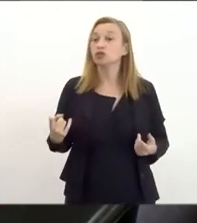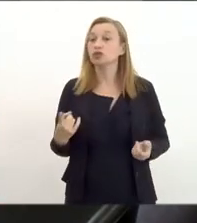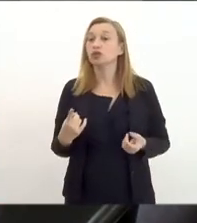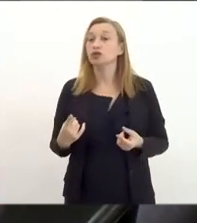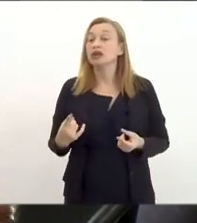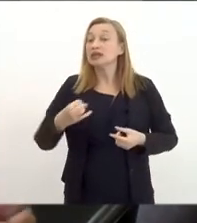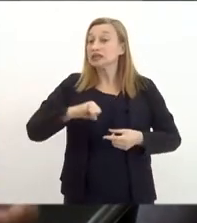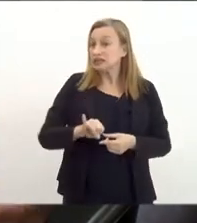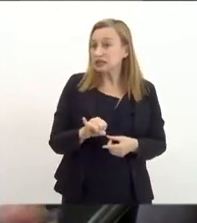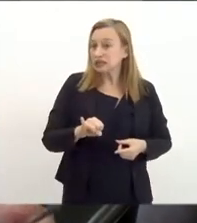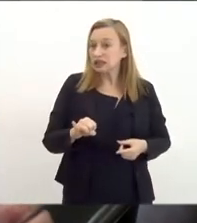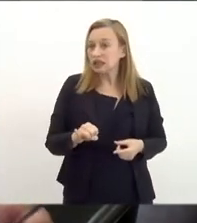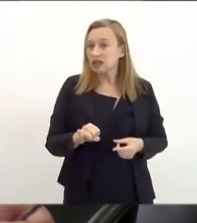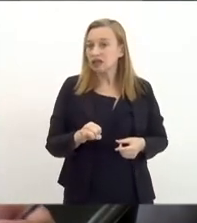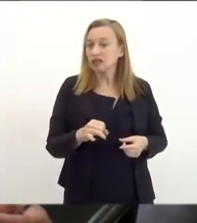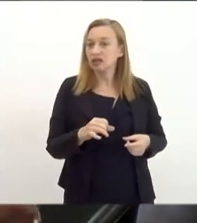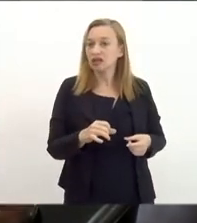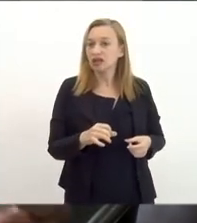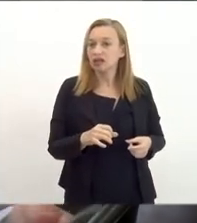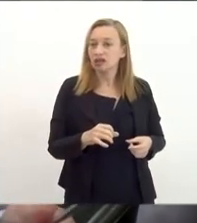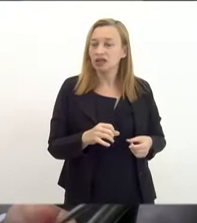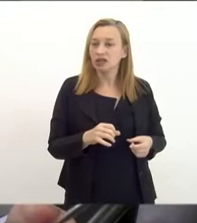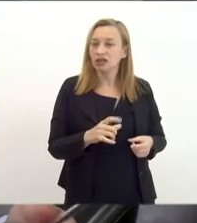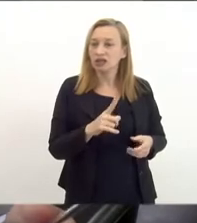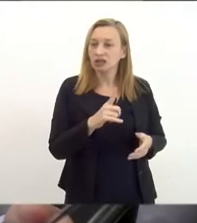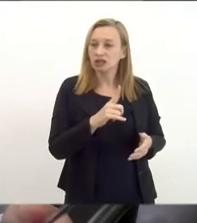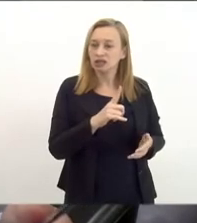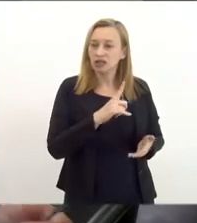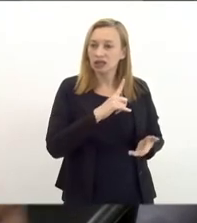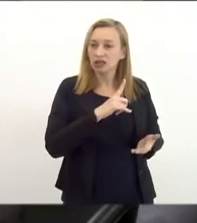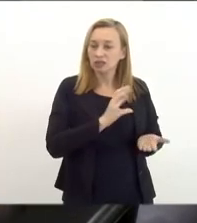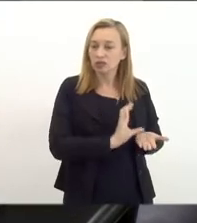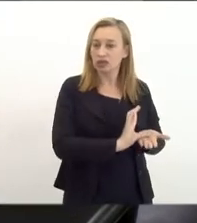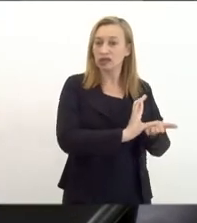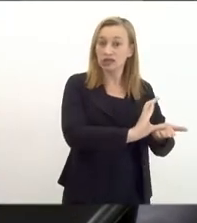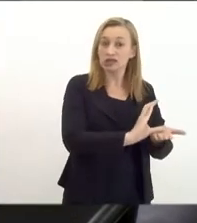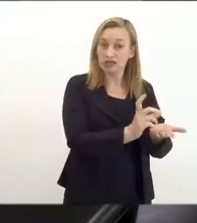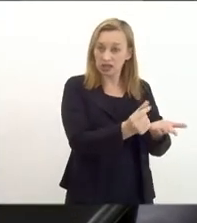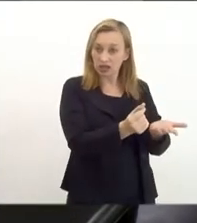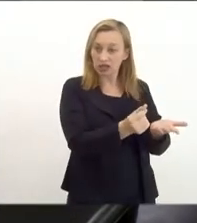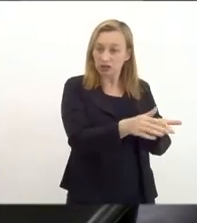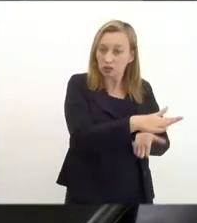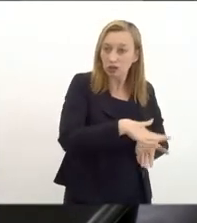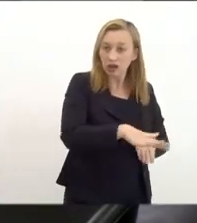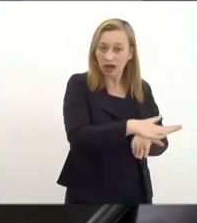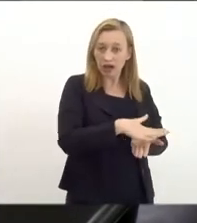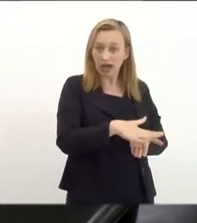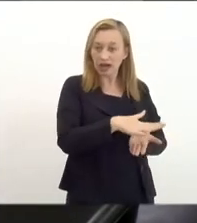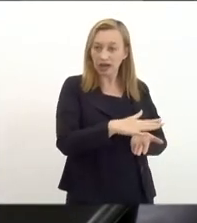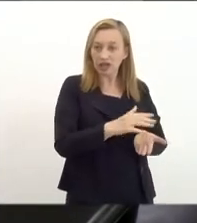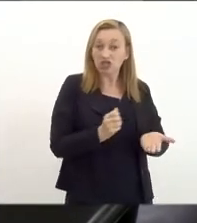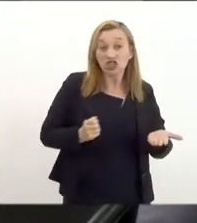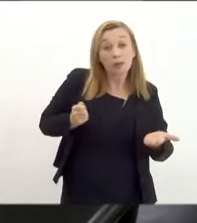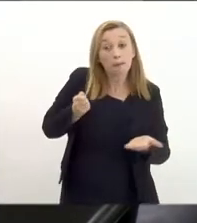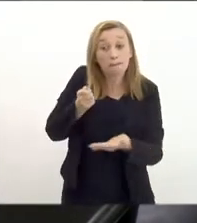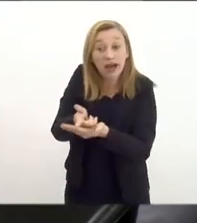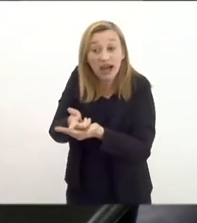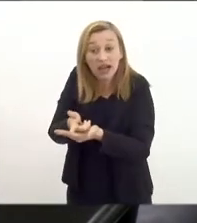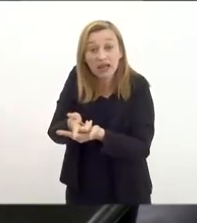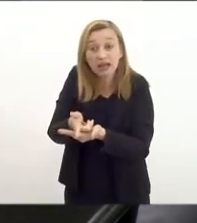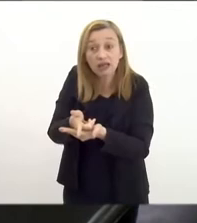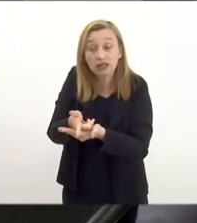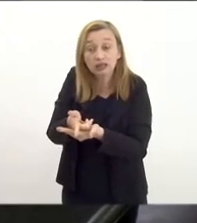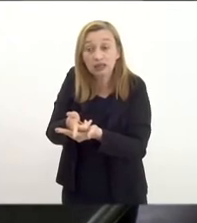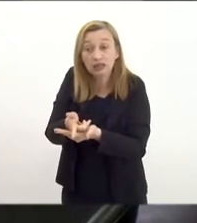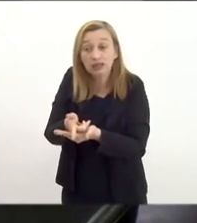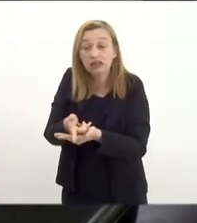se a gente gera riqueza numa alienação qualquer a gente vai e paga aquilo que